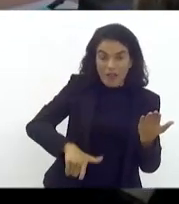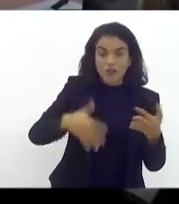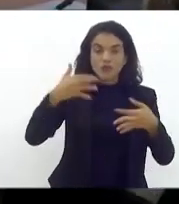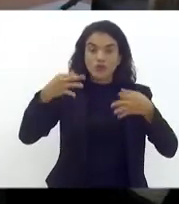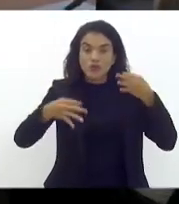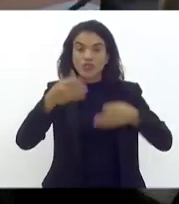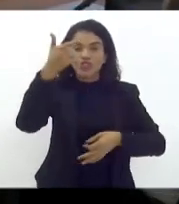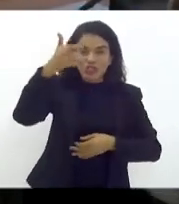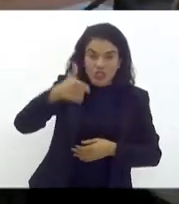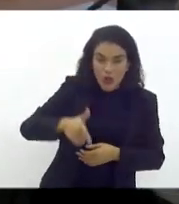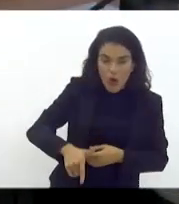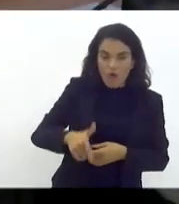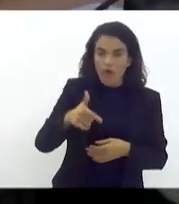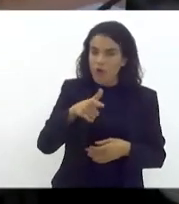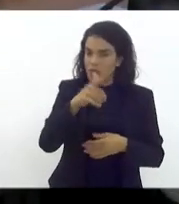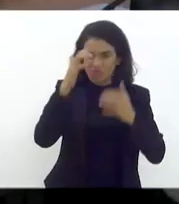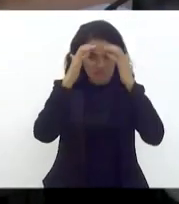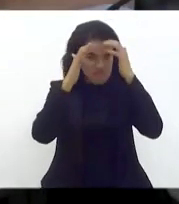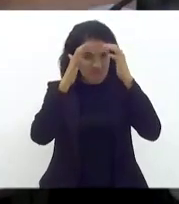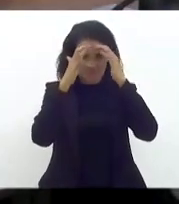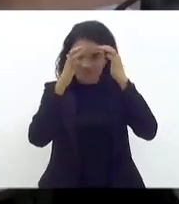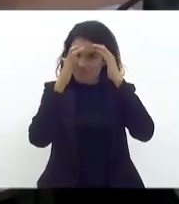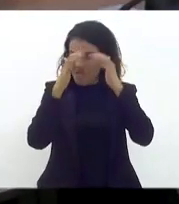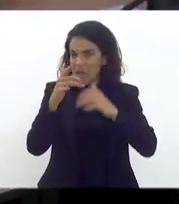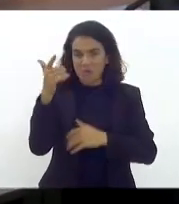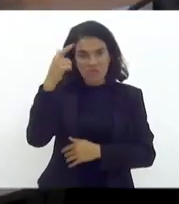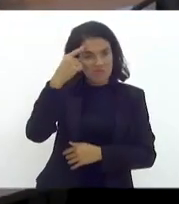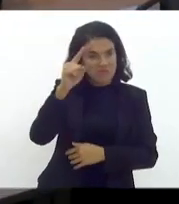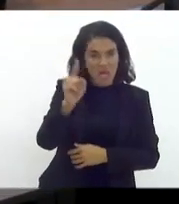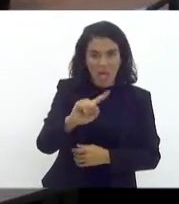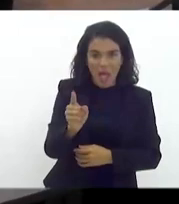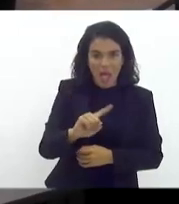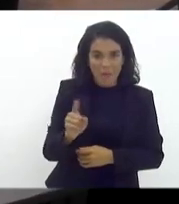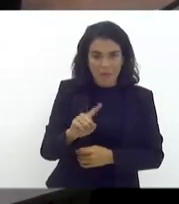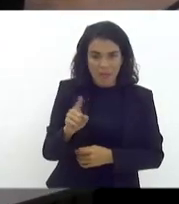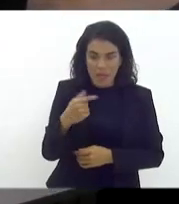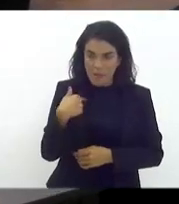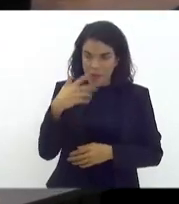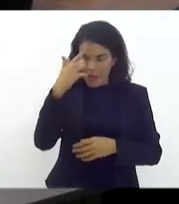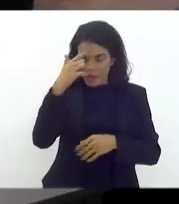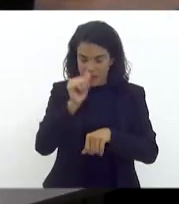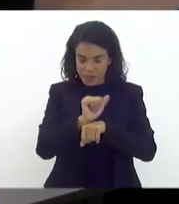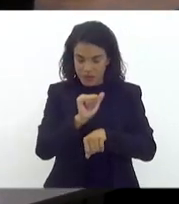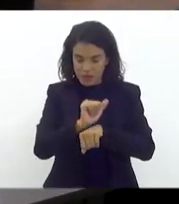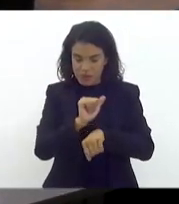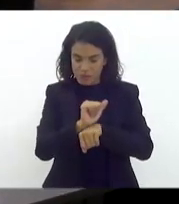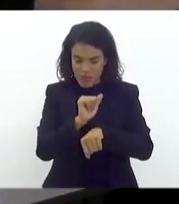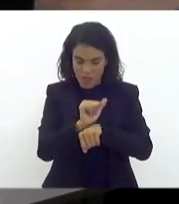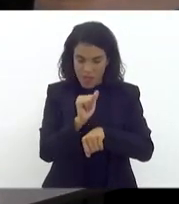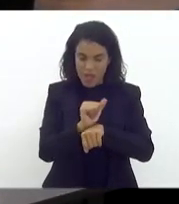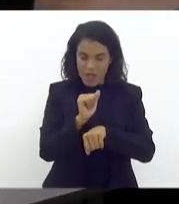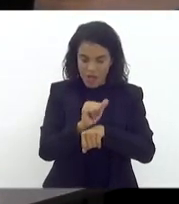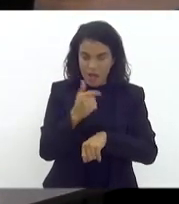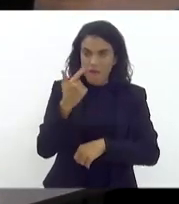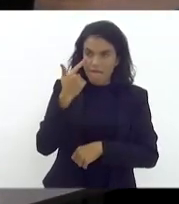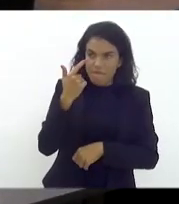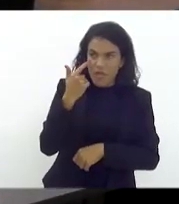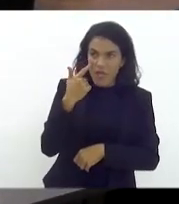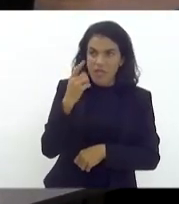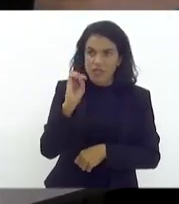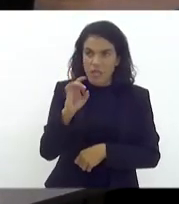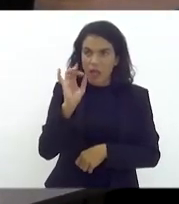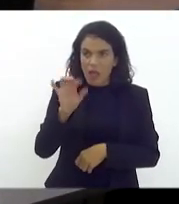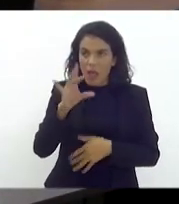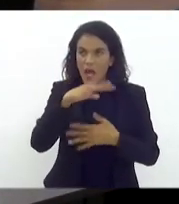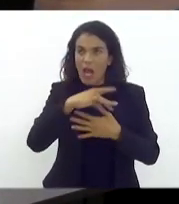reconhecimento o cérebro dessa pessoa não sabe que ela tem que esperar até que o contraditório para defesa